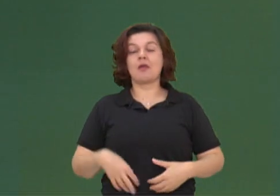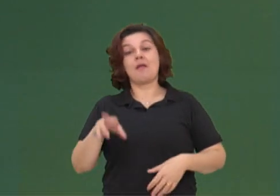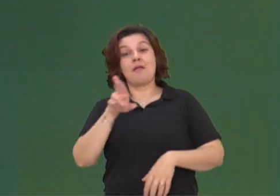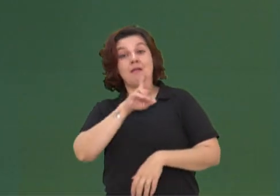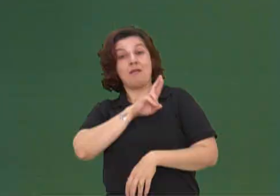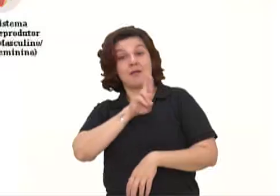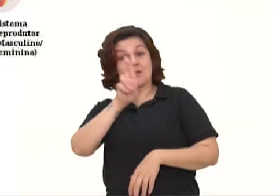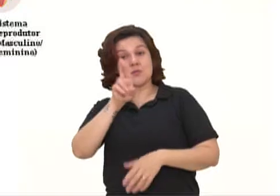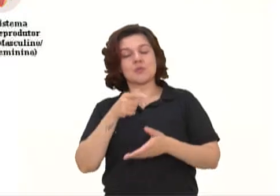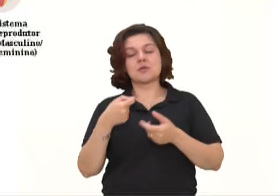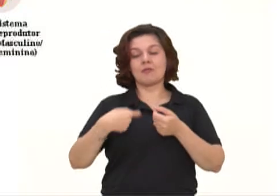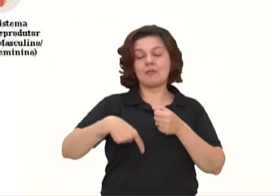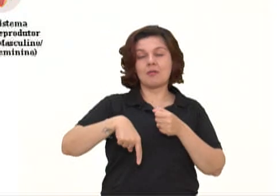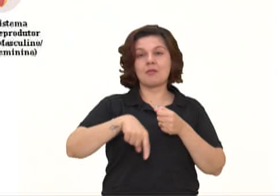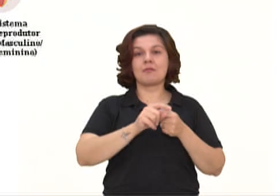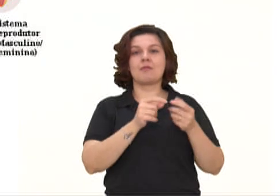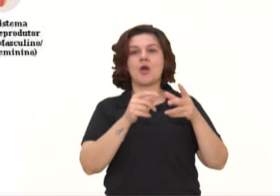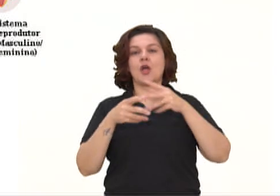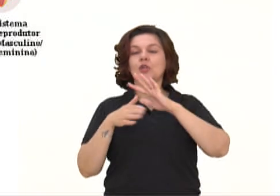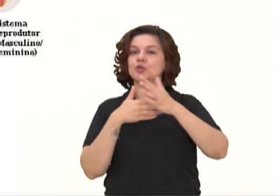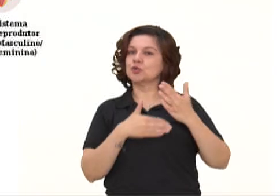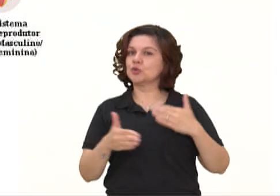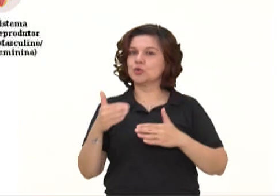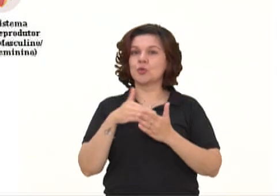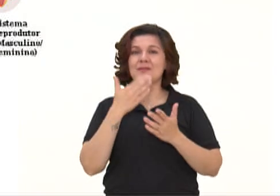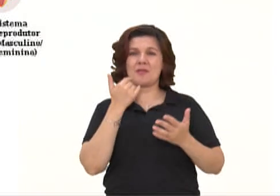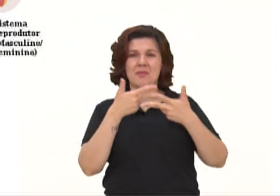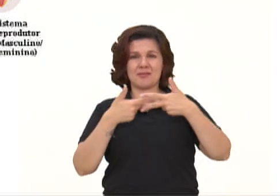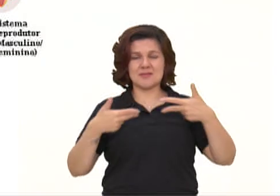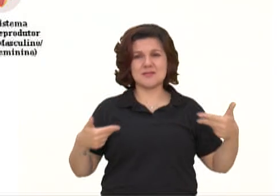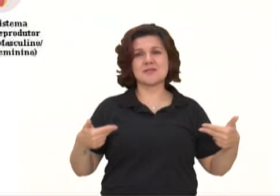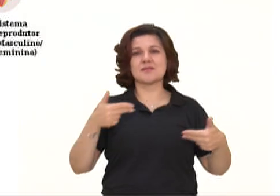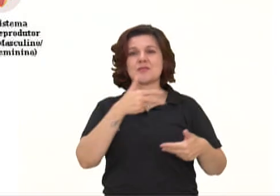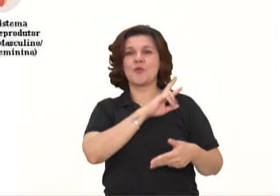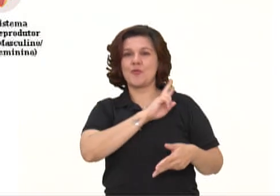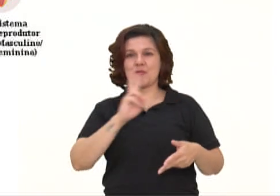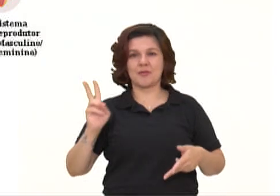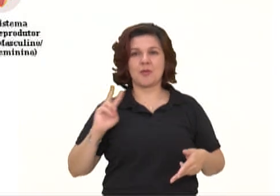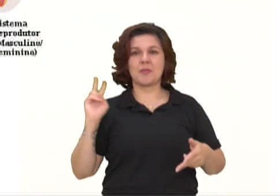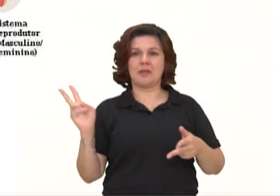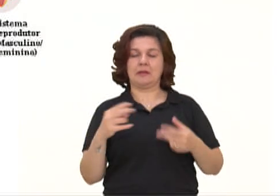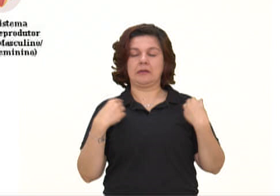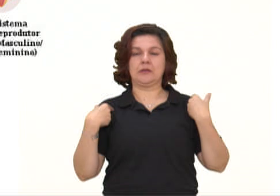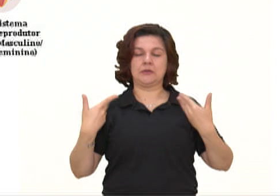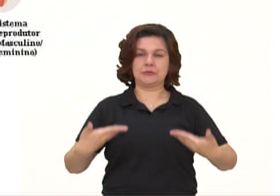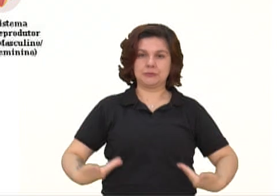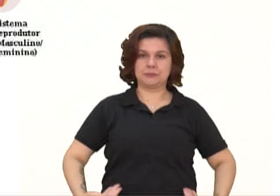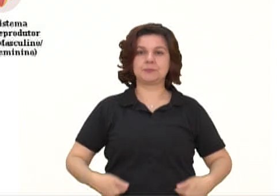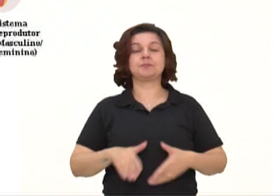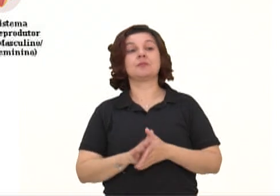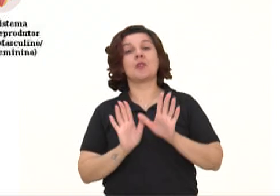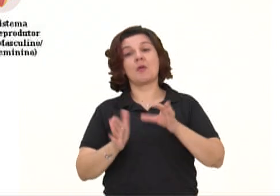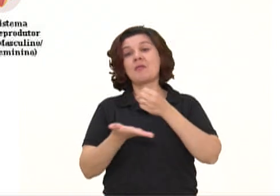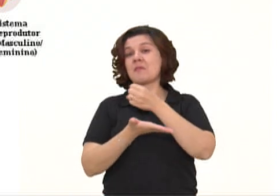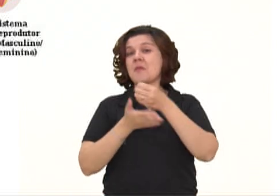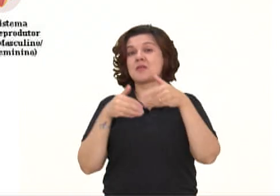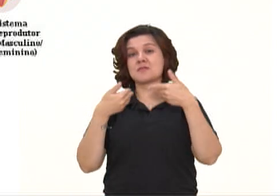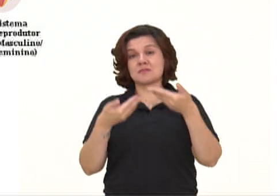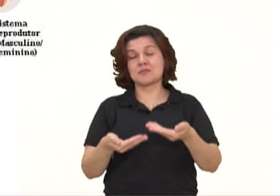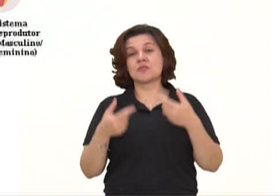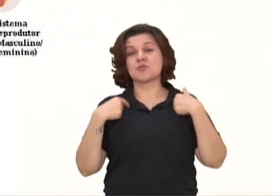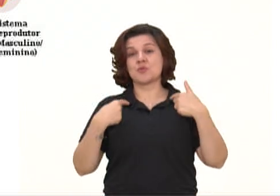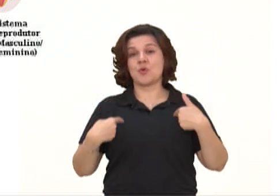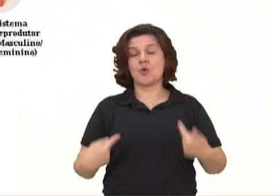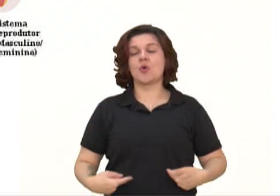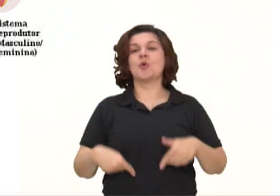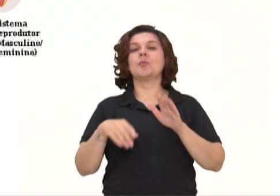os nutrientes e garantir o funcionamento ali de todo o nosso organismo. Então, basicamente, é assim que o nosso corpo ele funciona. Ele vai ser